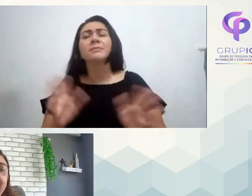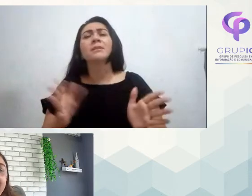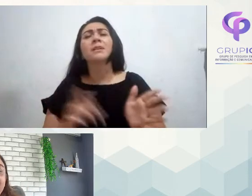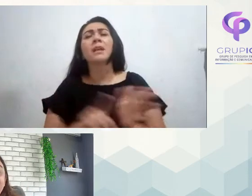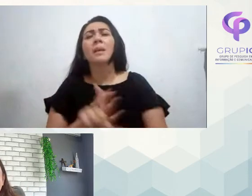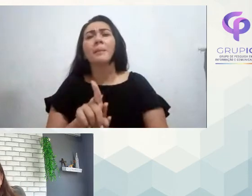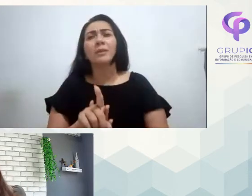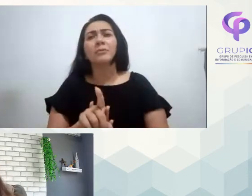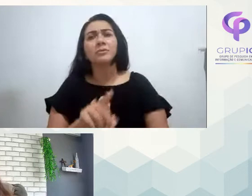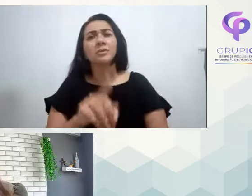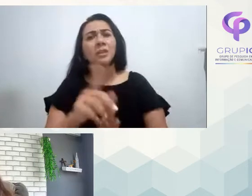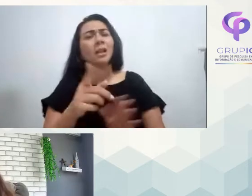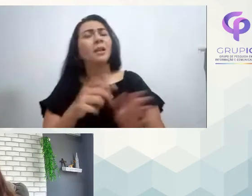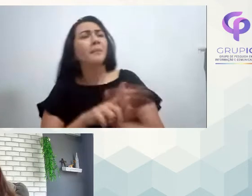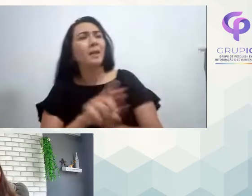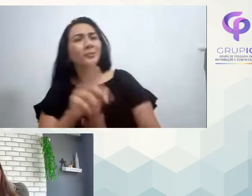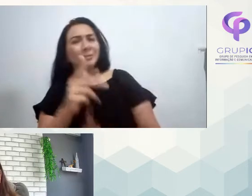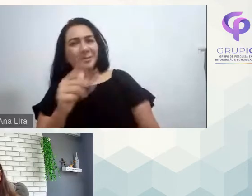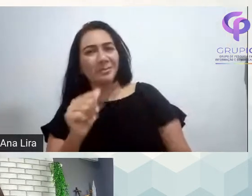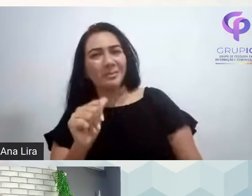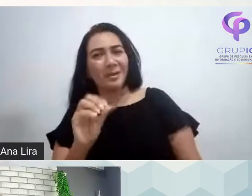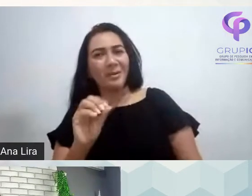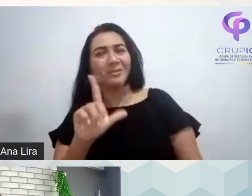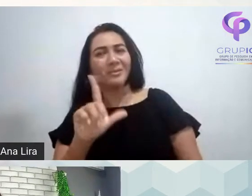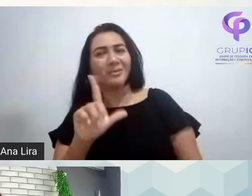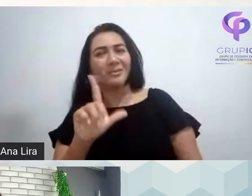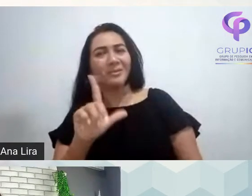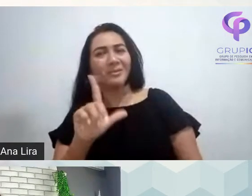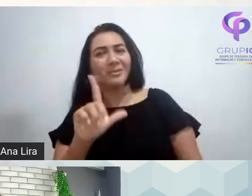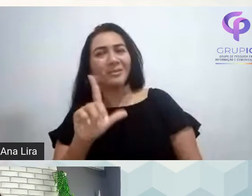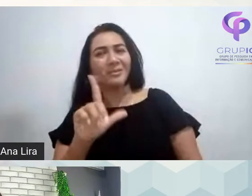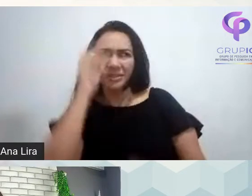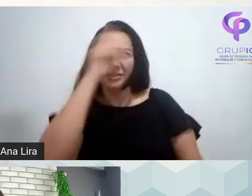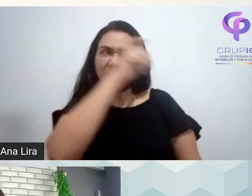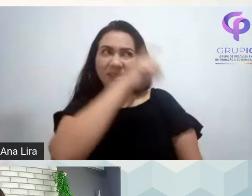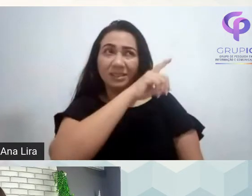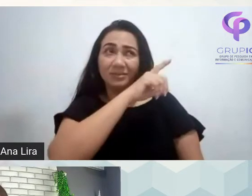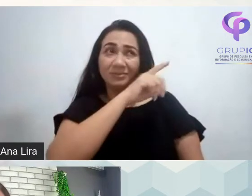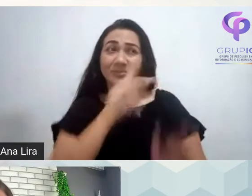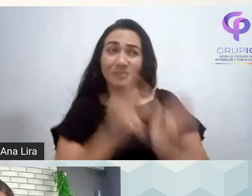Paola? Eu confesso para vocês que eu adoro.